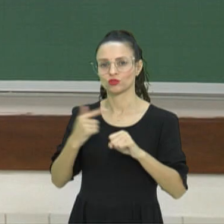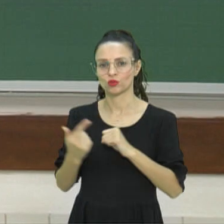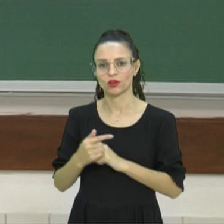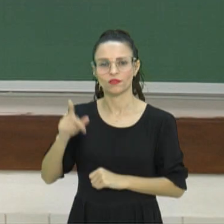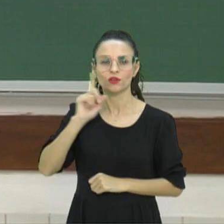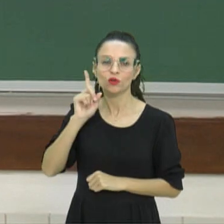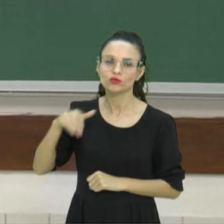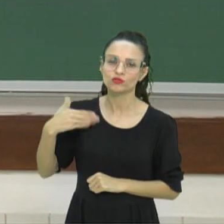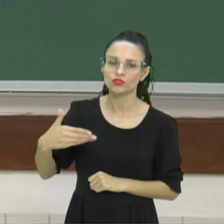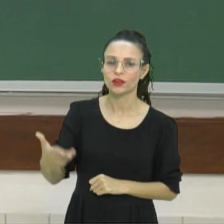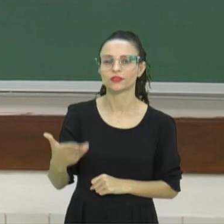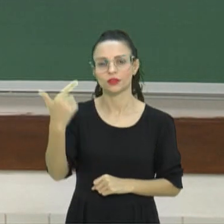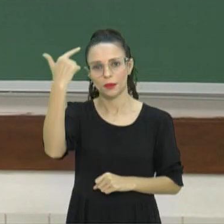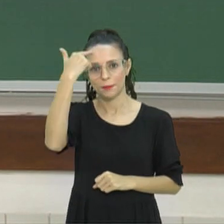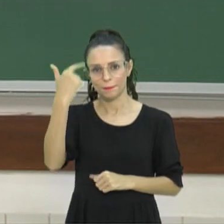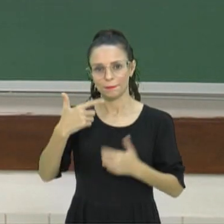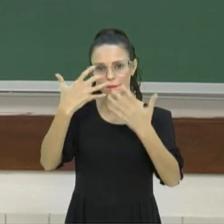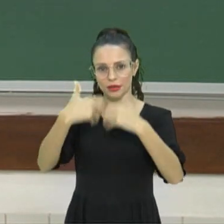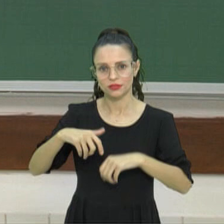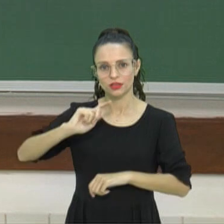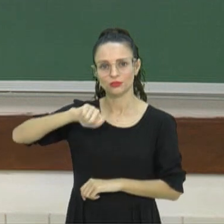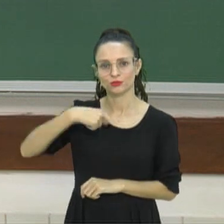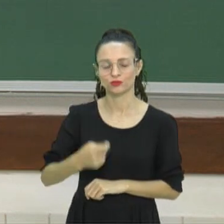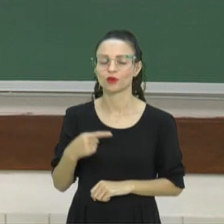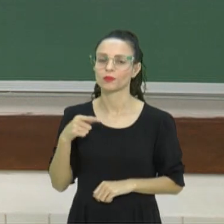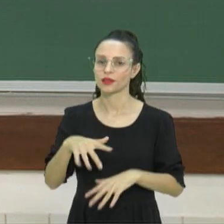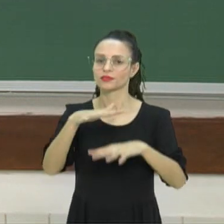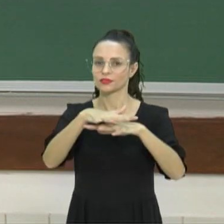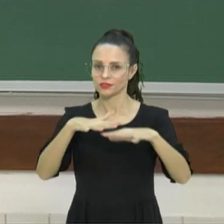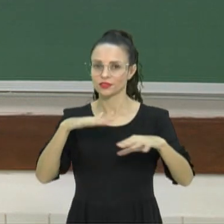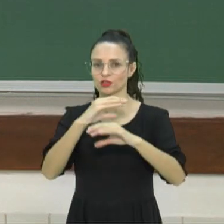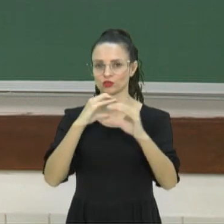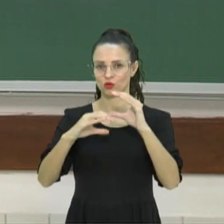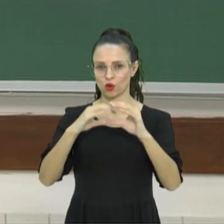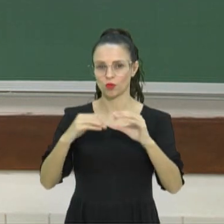Foi possível a gente repensar sobre essas redes também.